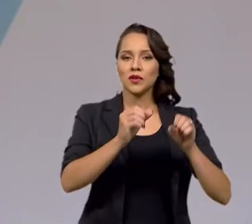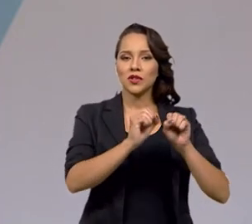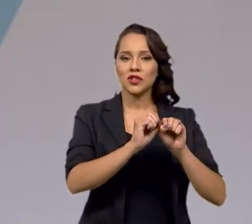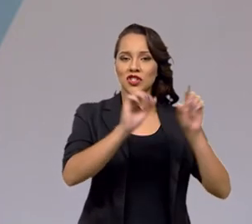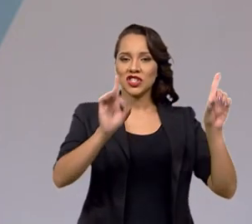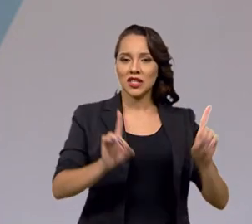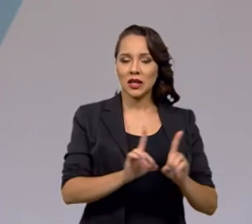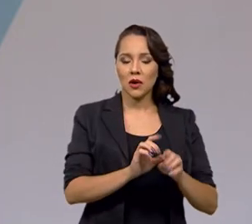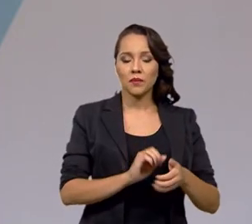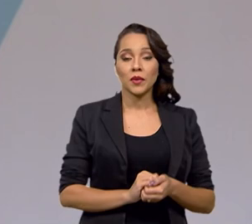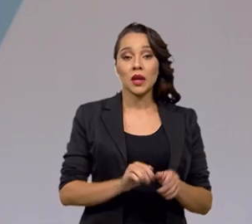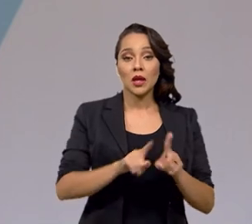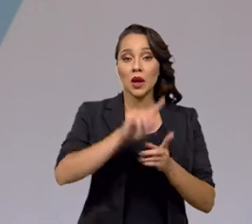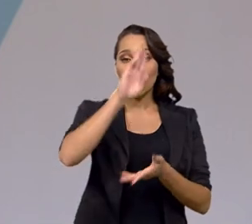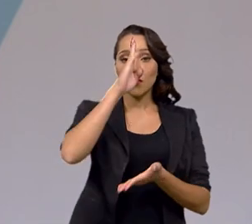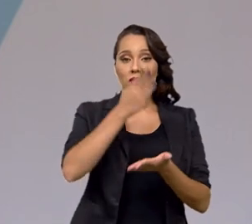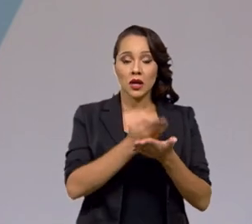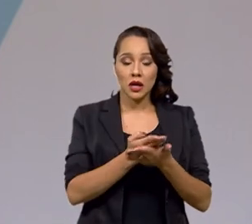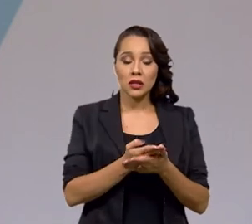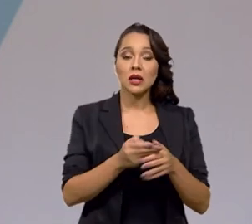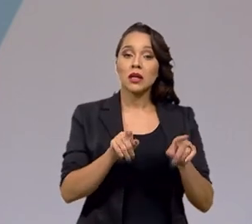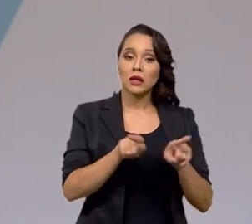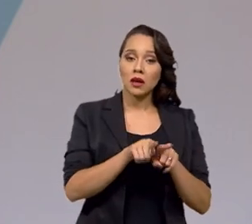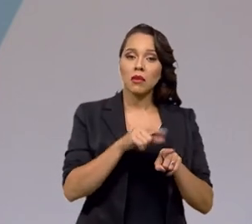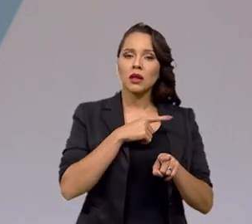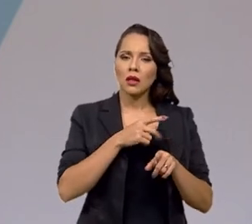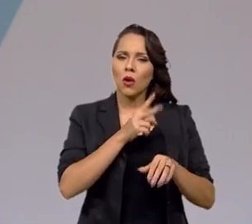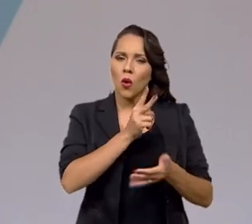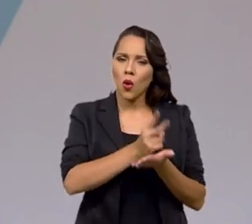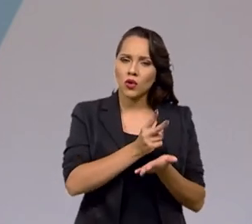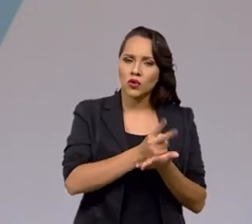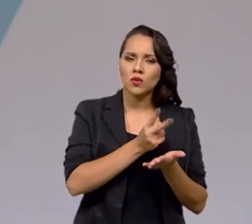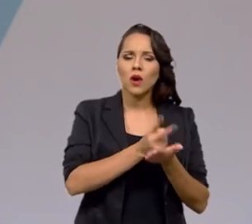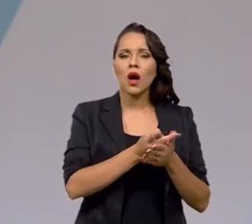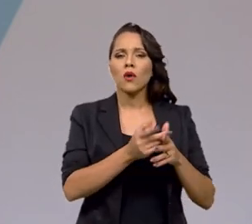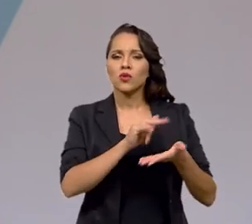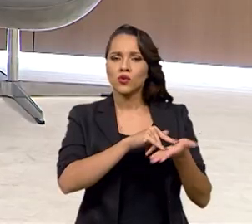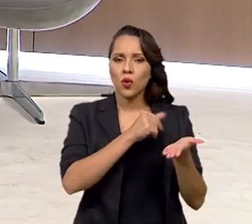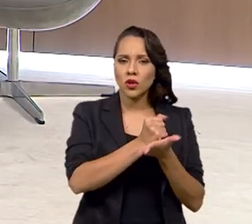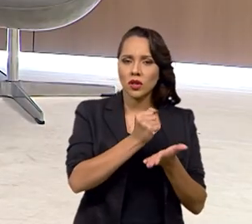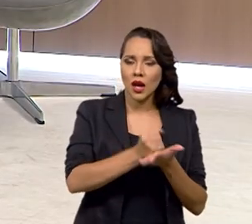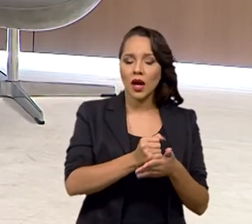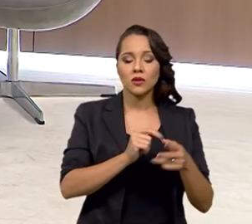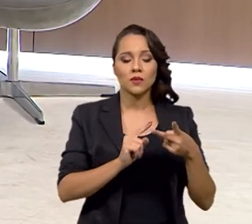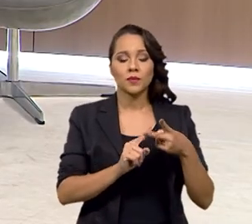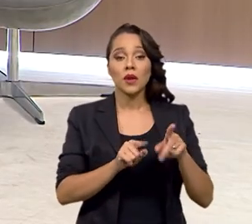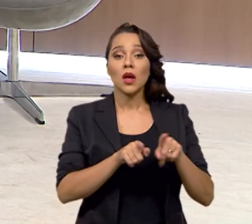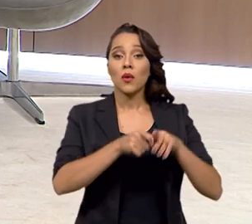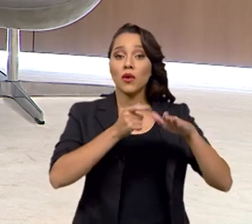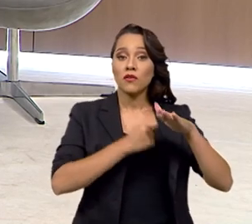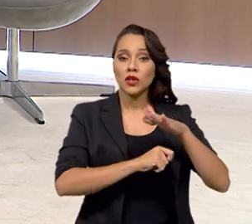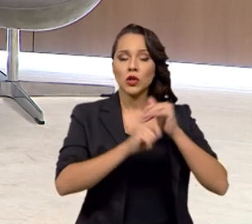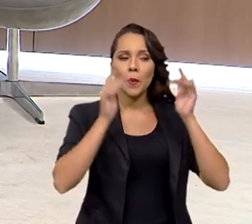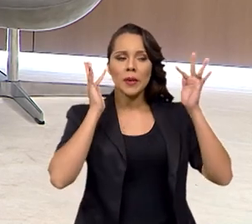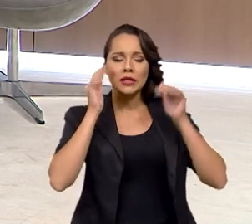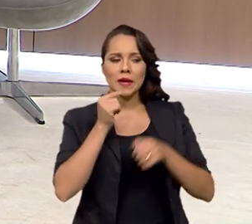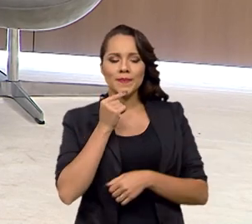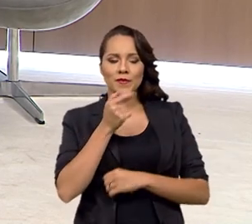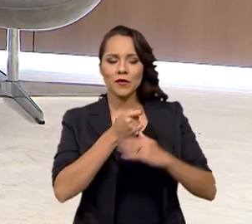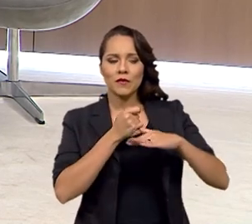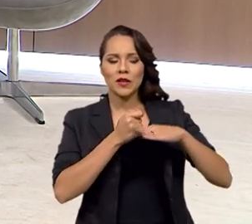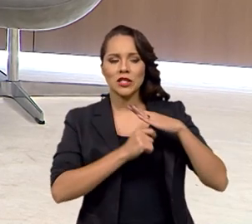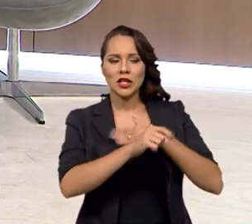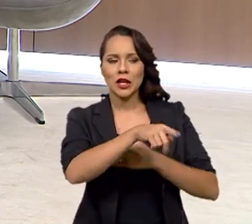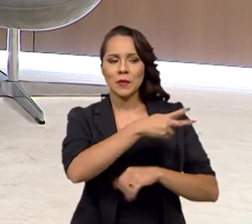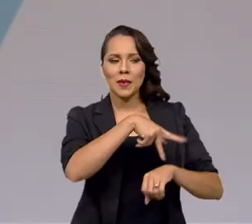a questão da confiança envolve manutenção dos contratos envolve o investidor pensa assim não é